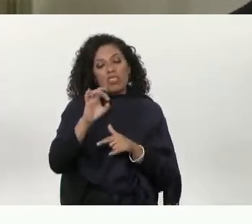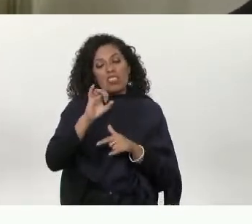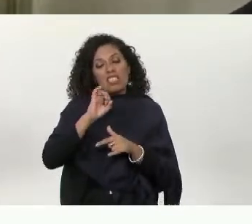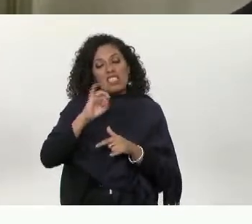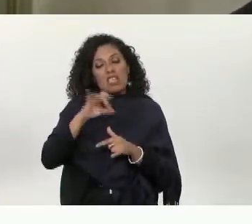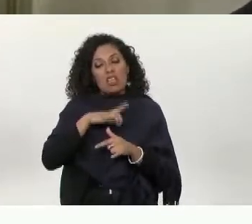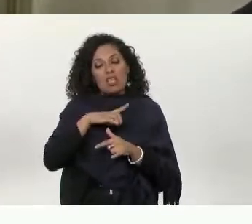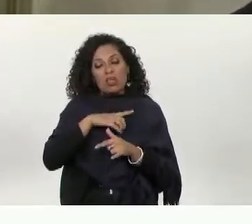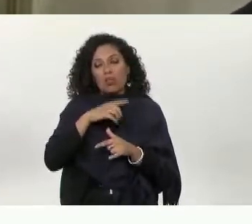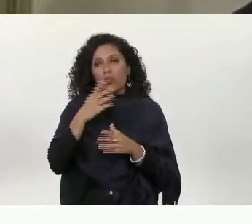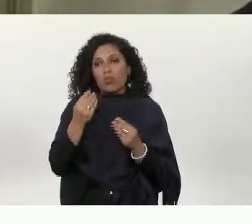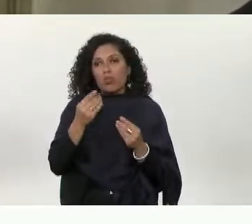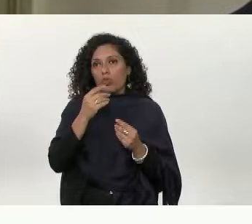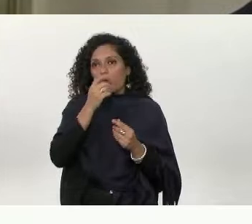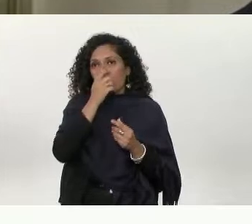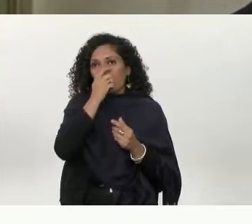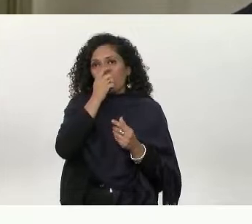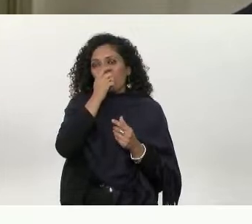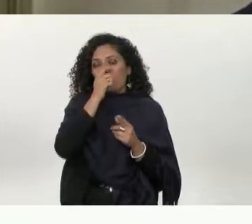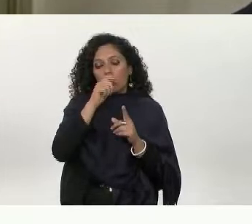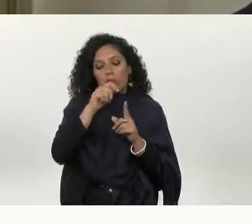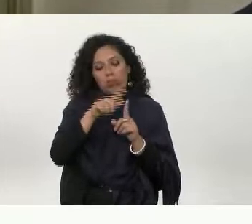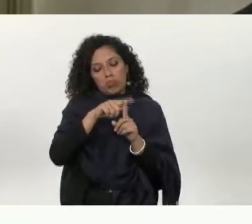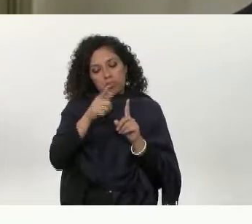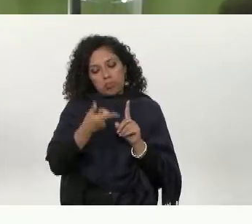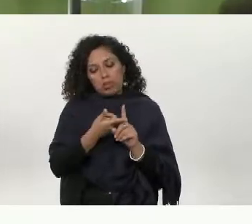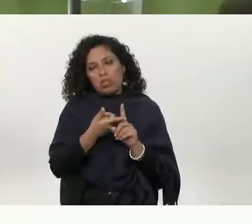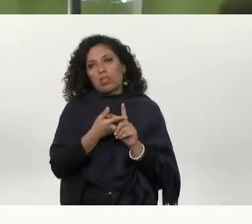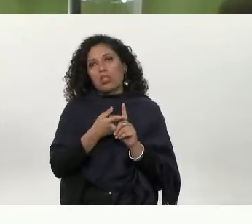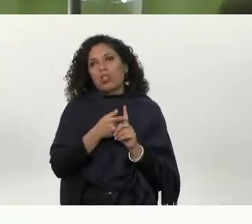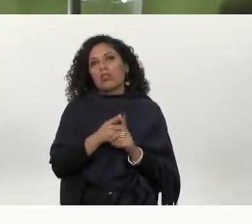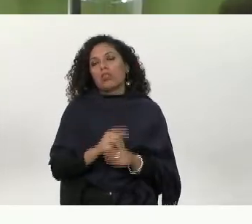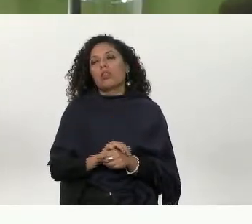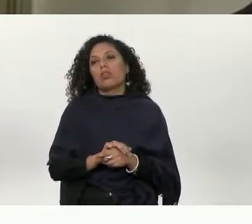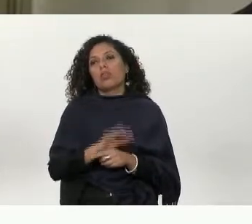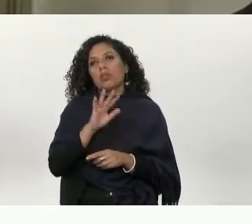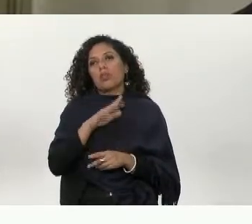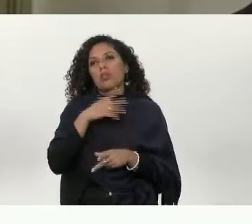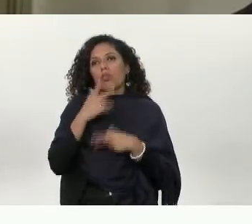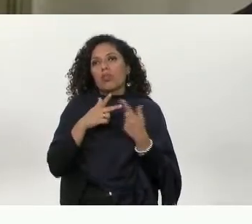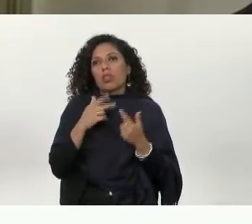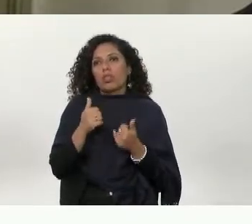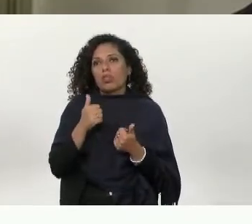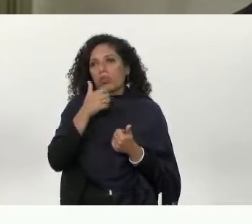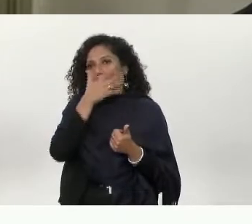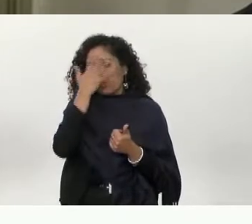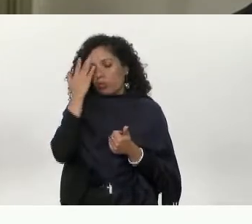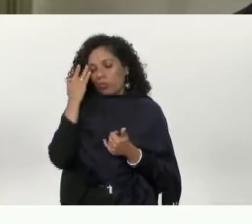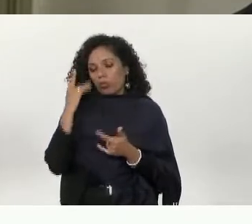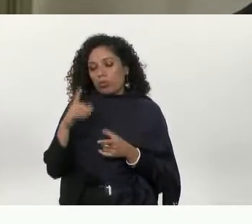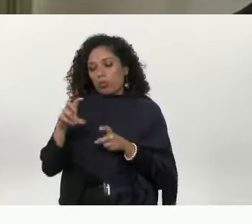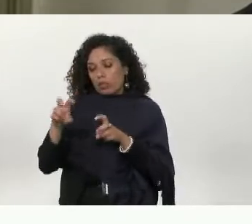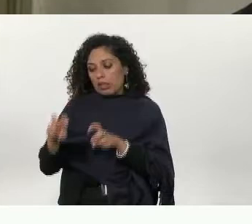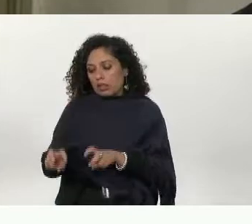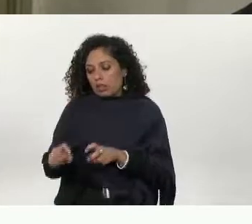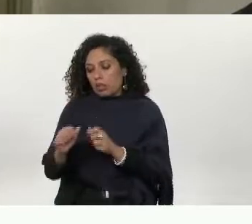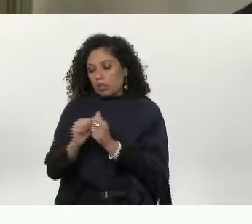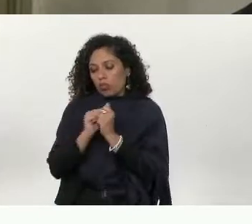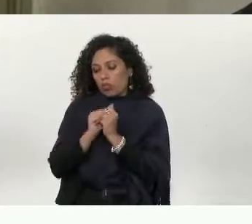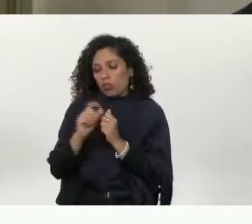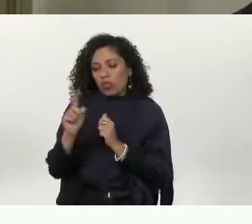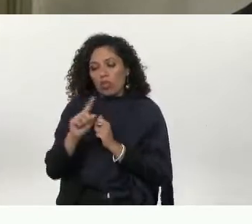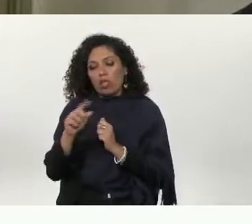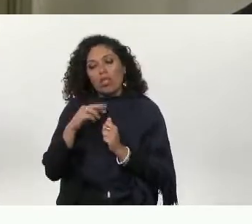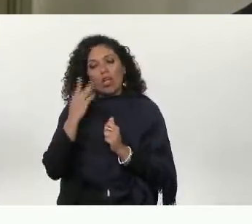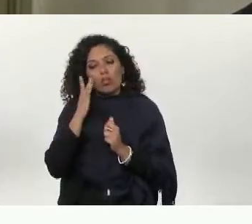cima estava tudo lotado, os 40 leitos. Em relação ao não acompanhante, isso eu discordo, porque eu